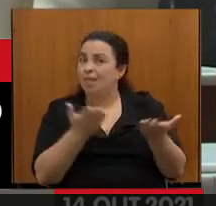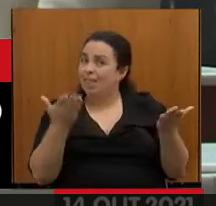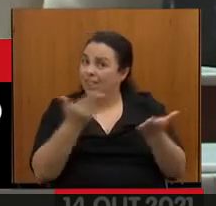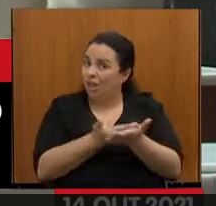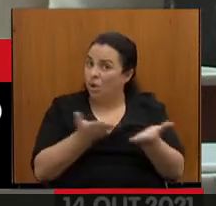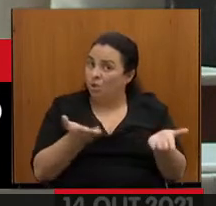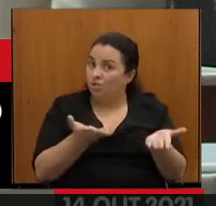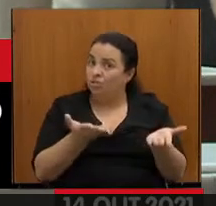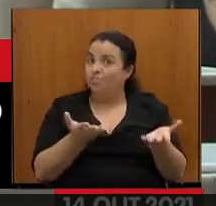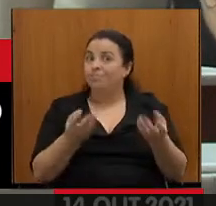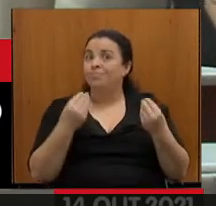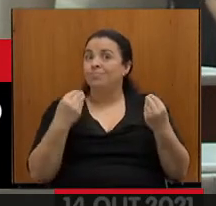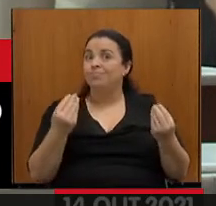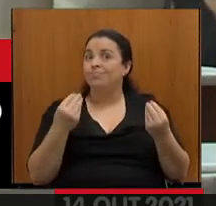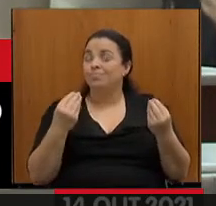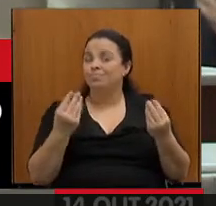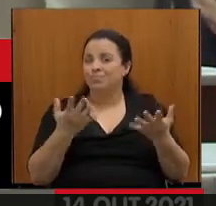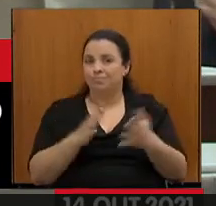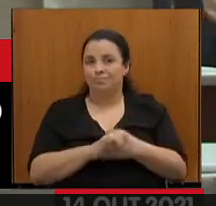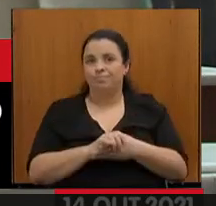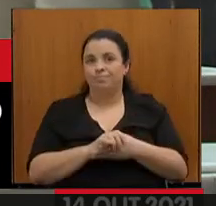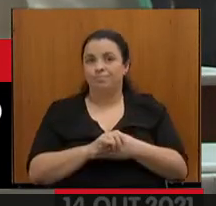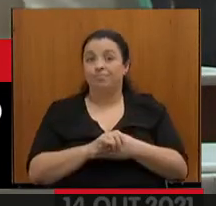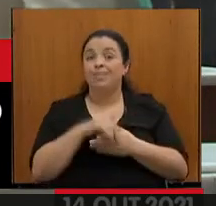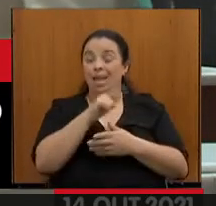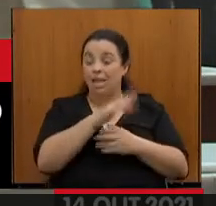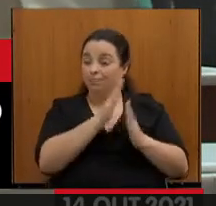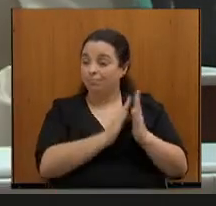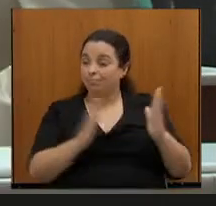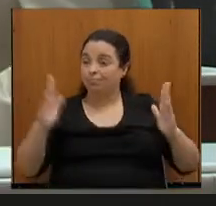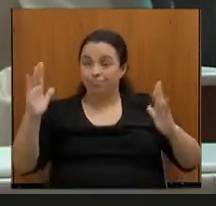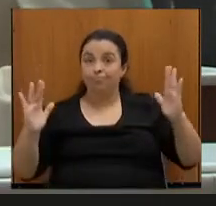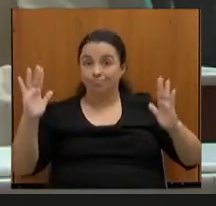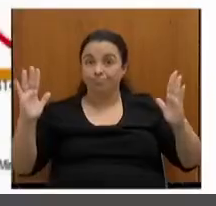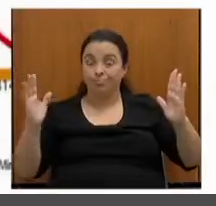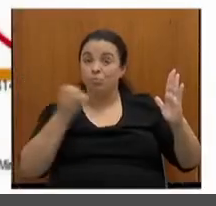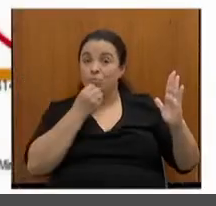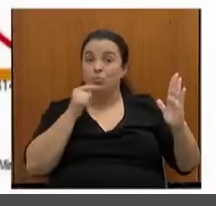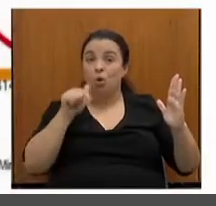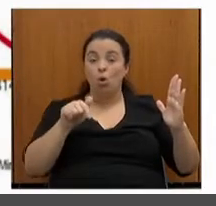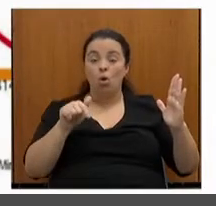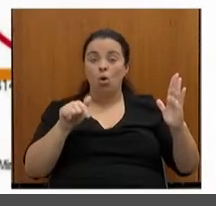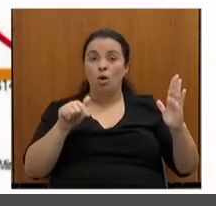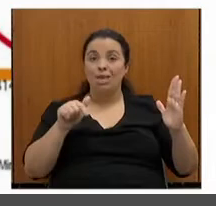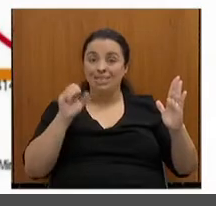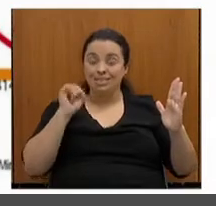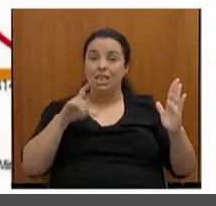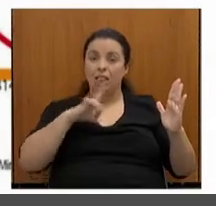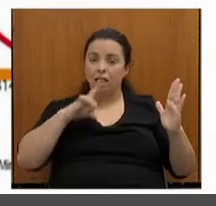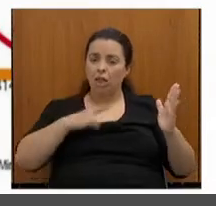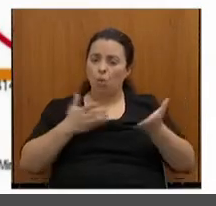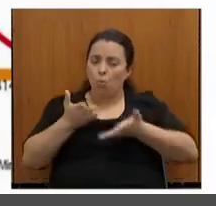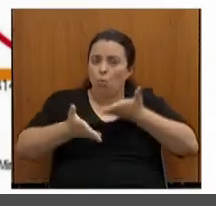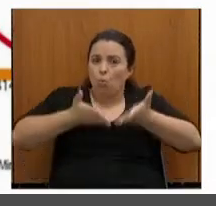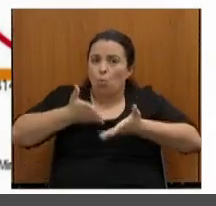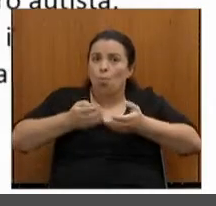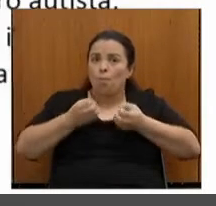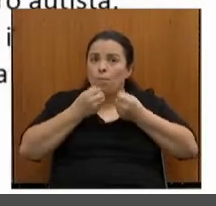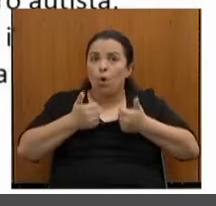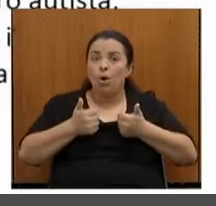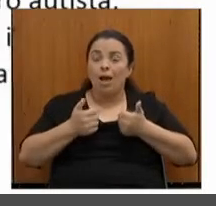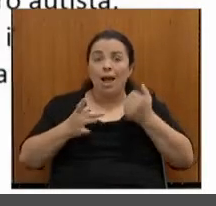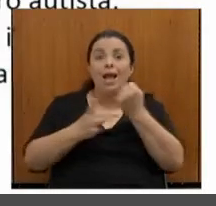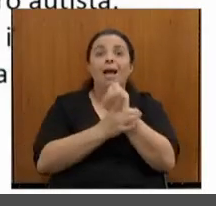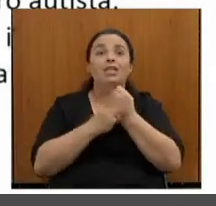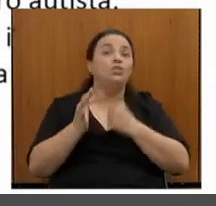Essa janela de oportunidade, ela vai garantir o quê? Ela vai garantir futuro. Futuro, não só para o